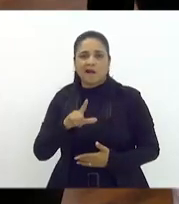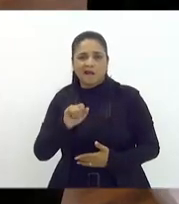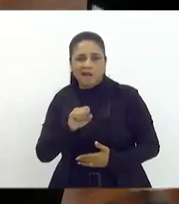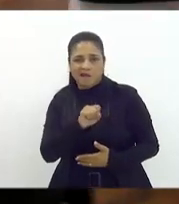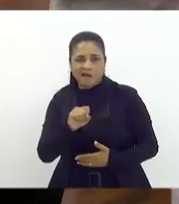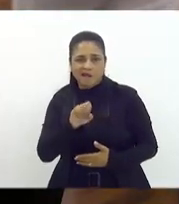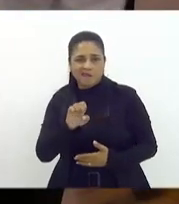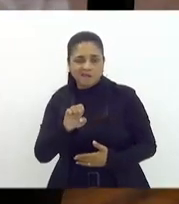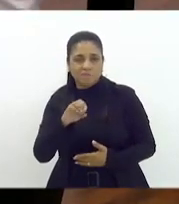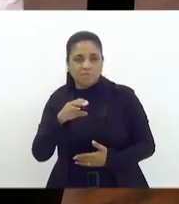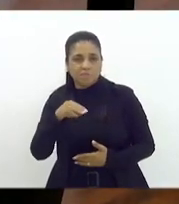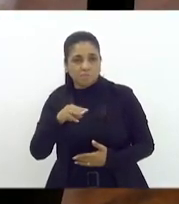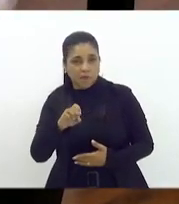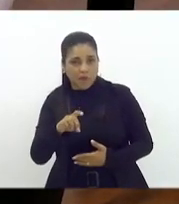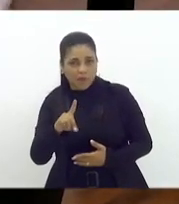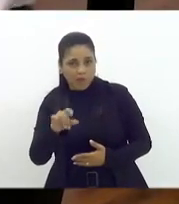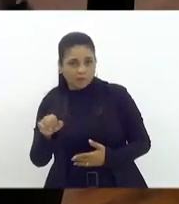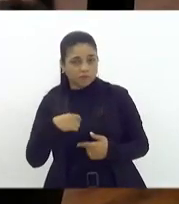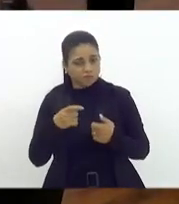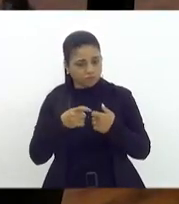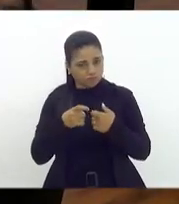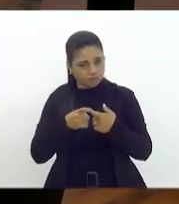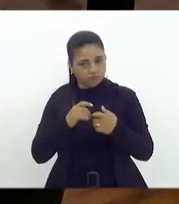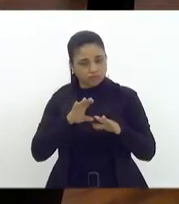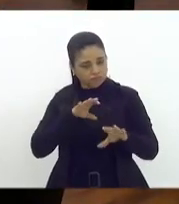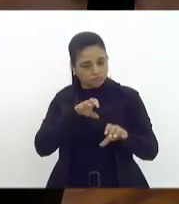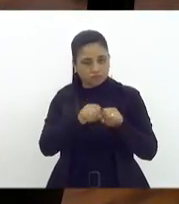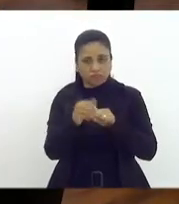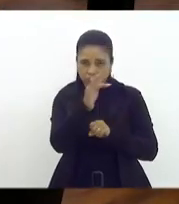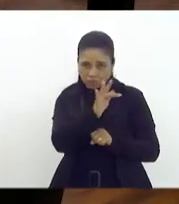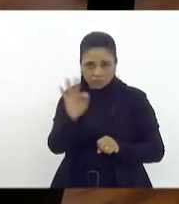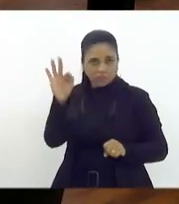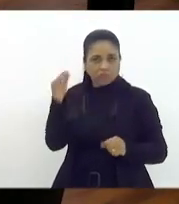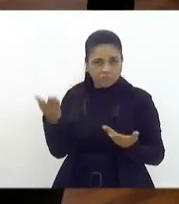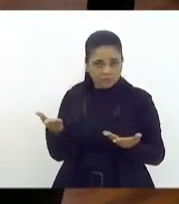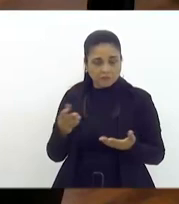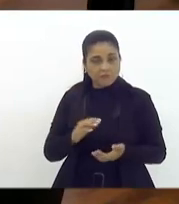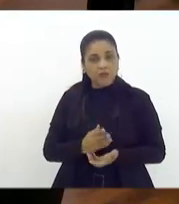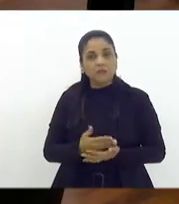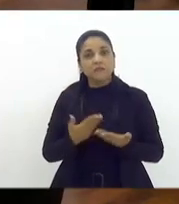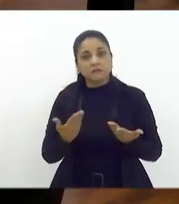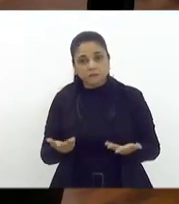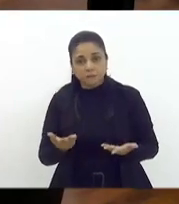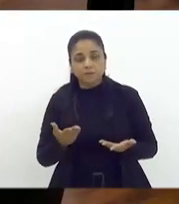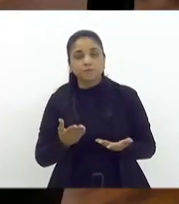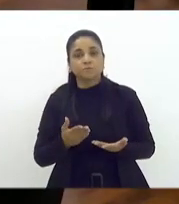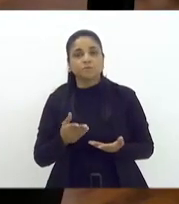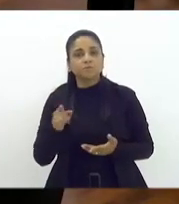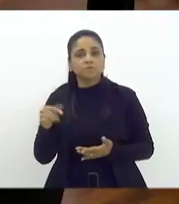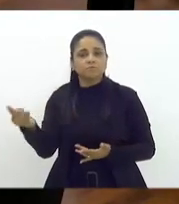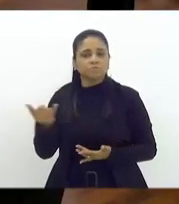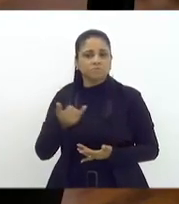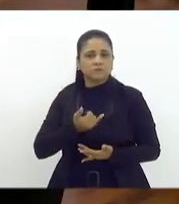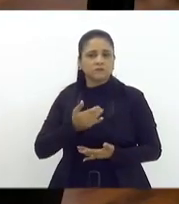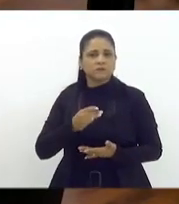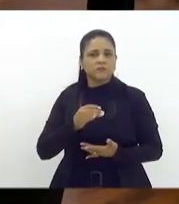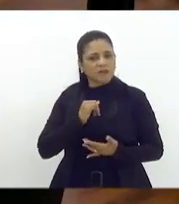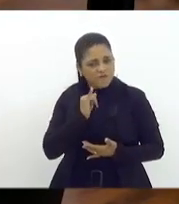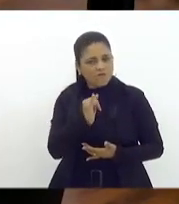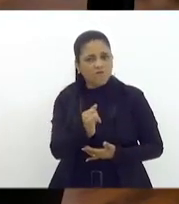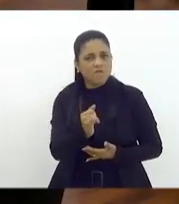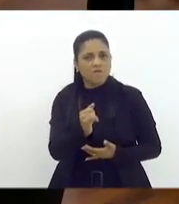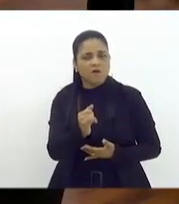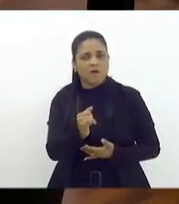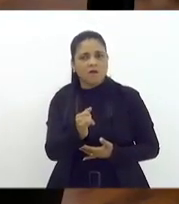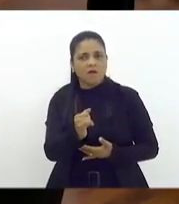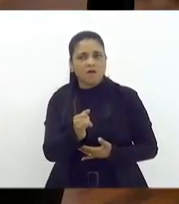né com o nível de escolaridade superior ou seja e ele se dizia inclusive tinha um Álibi